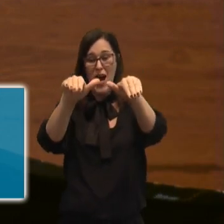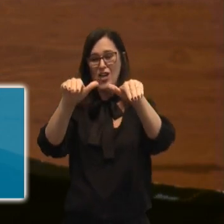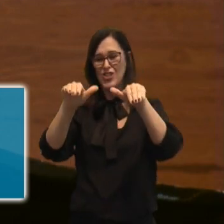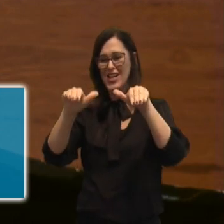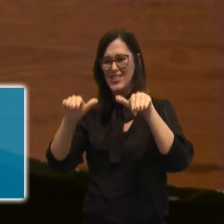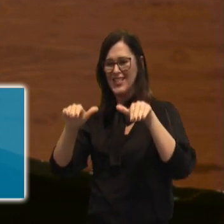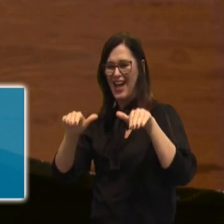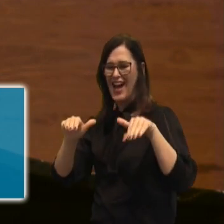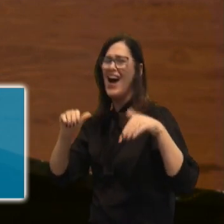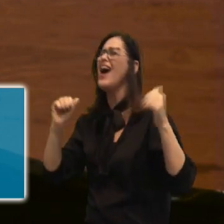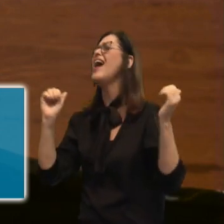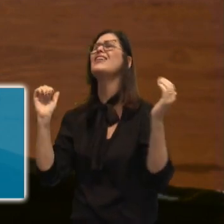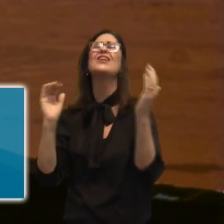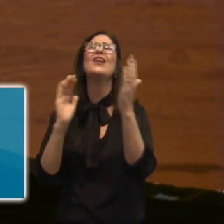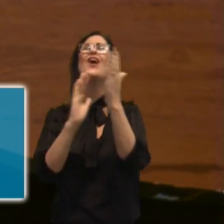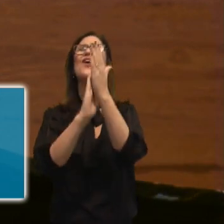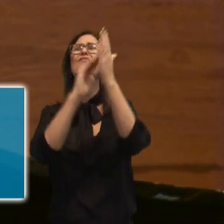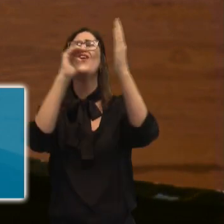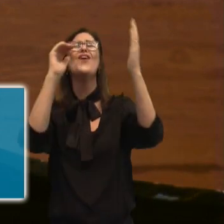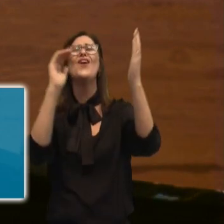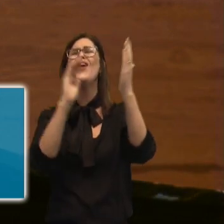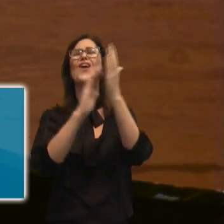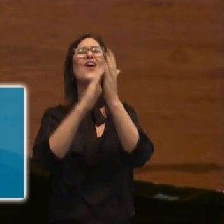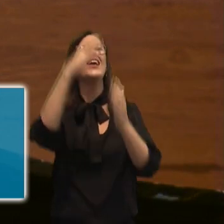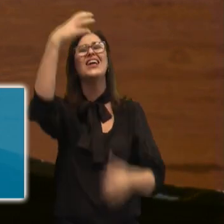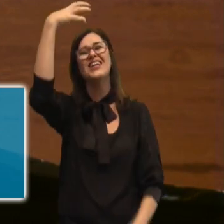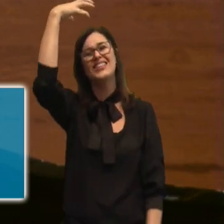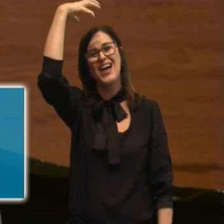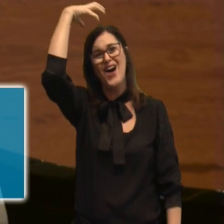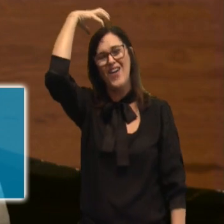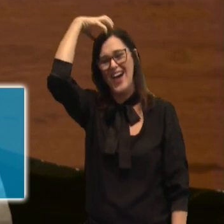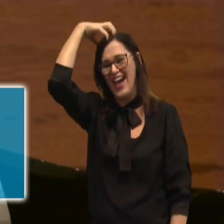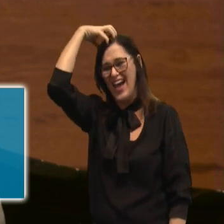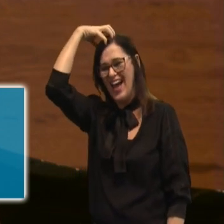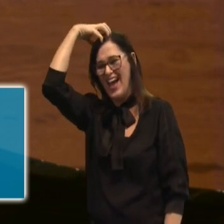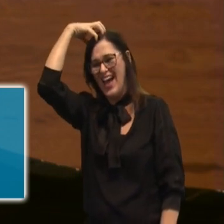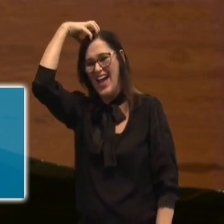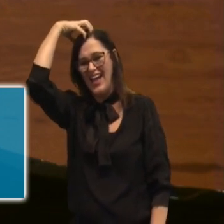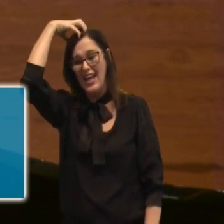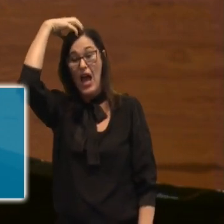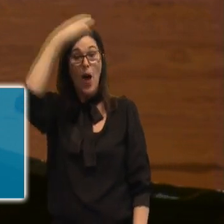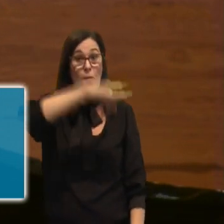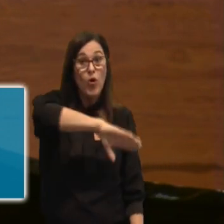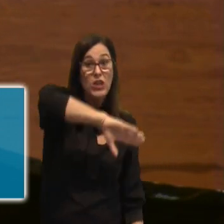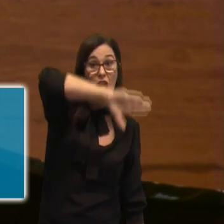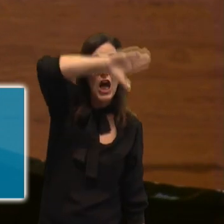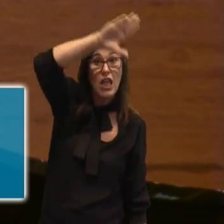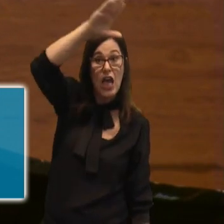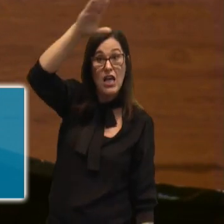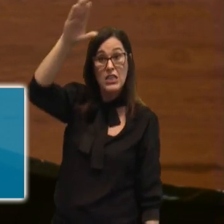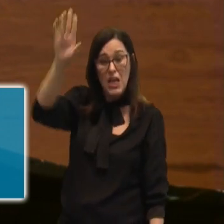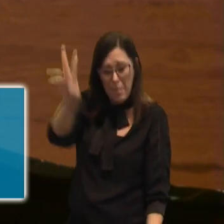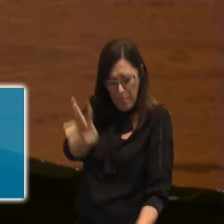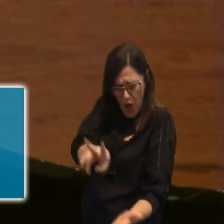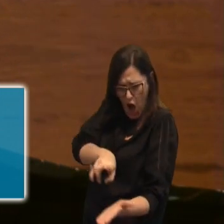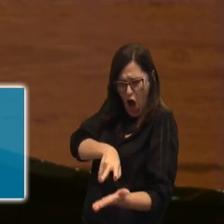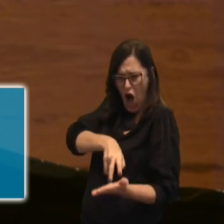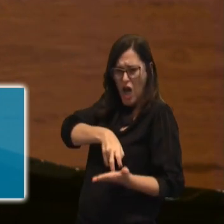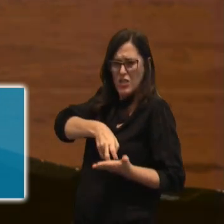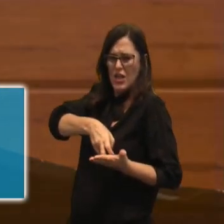poder, majestade, louvores ao Rei. Montanhas